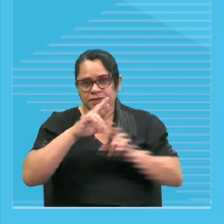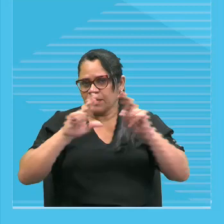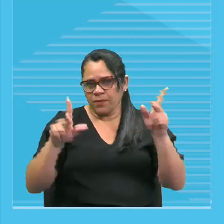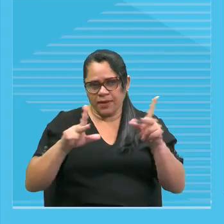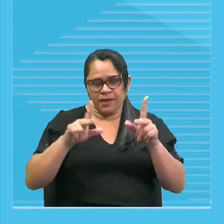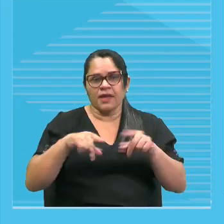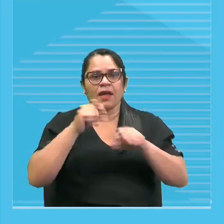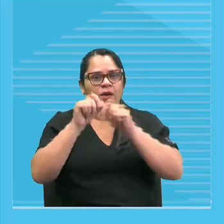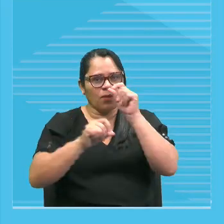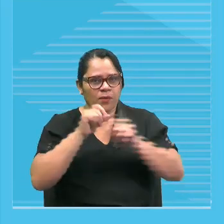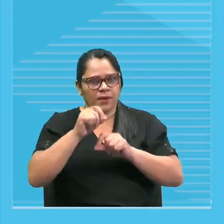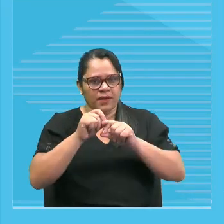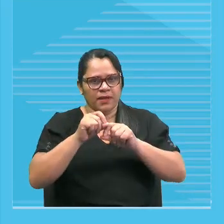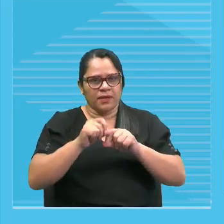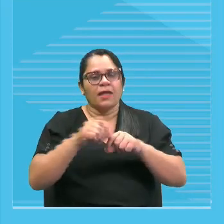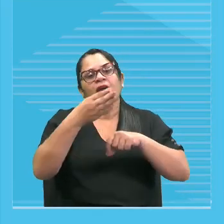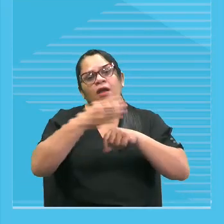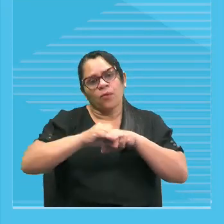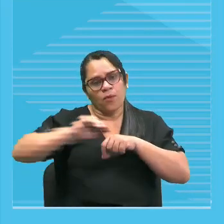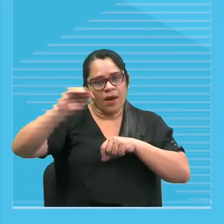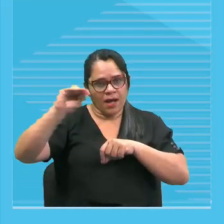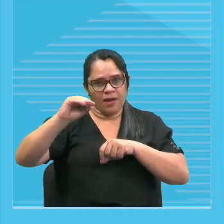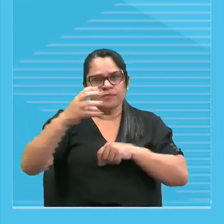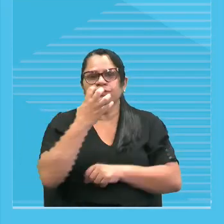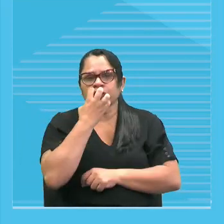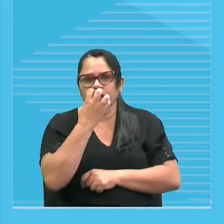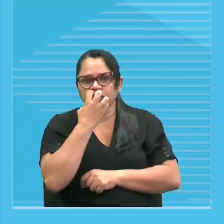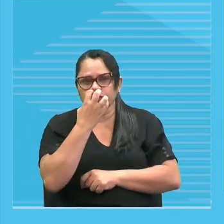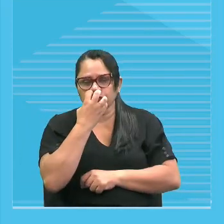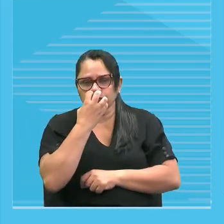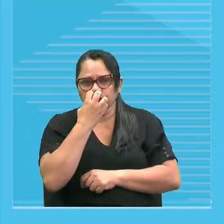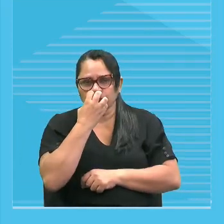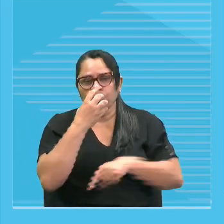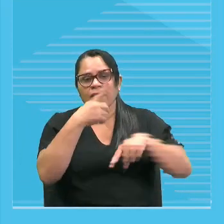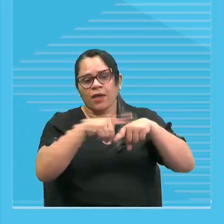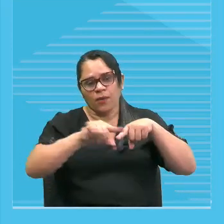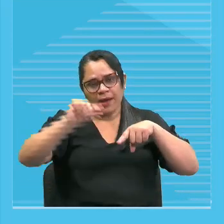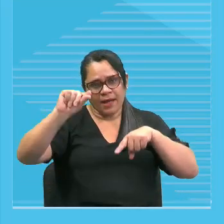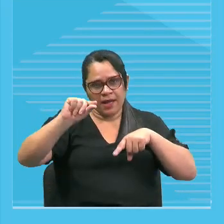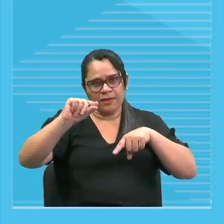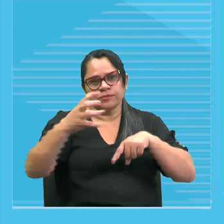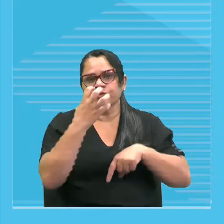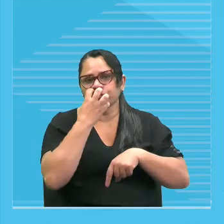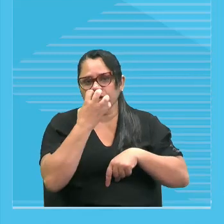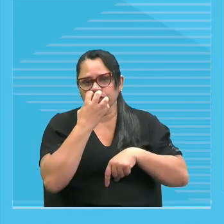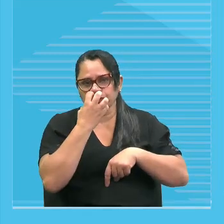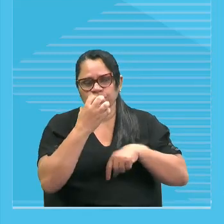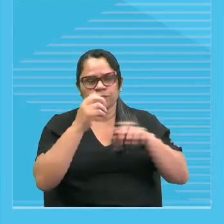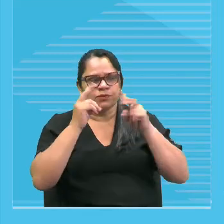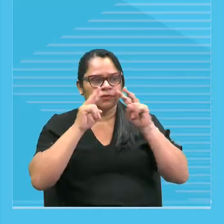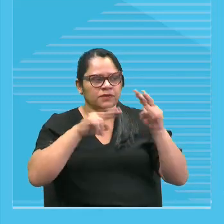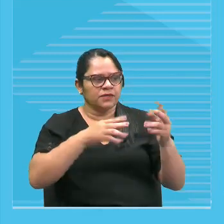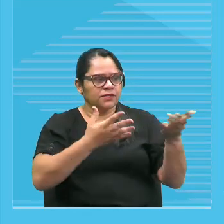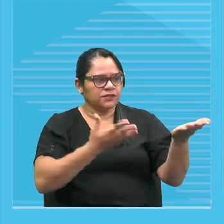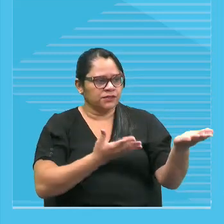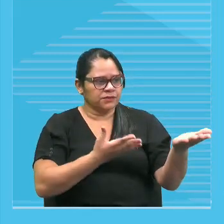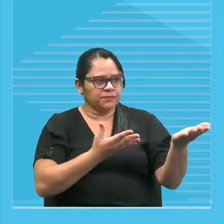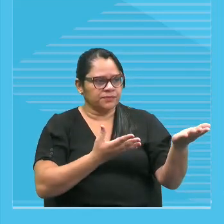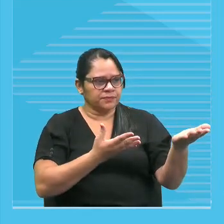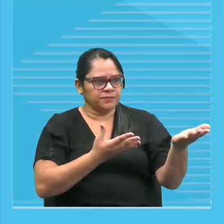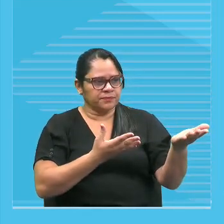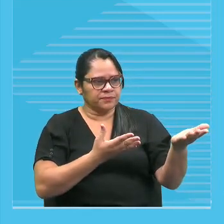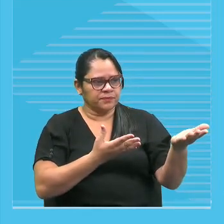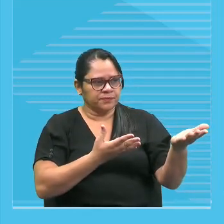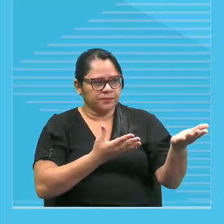ó lá Cola a calda calda é o nome chique para rabo né é a calda